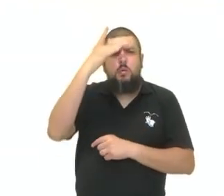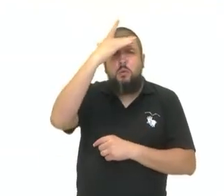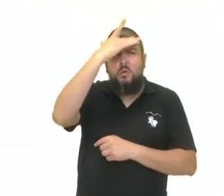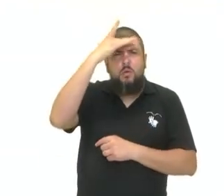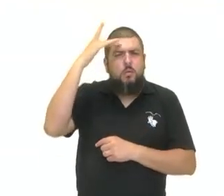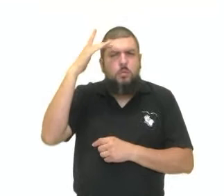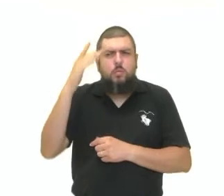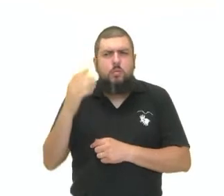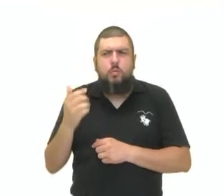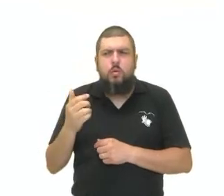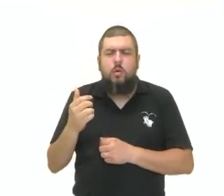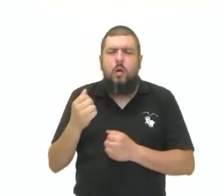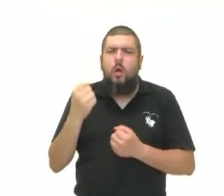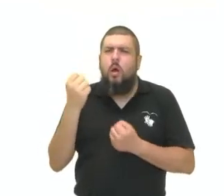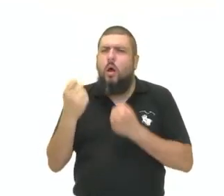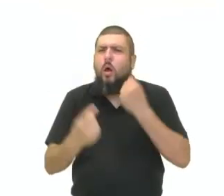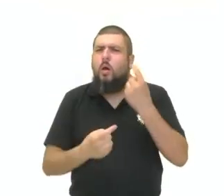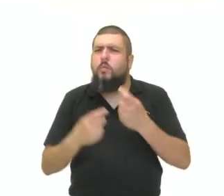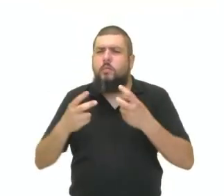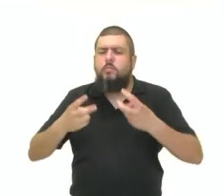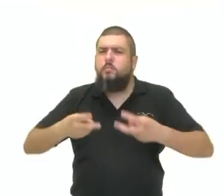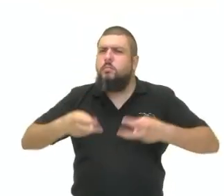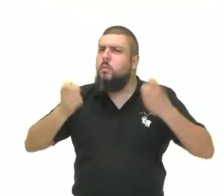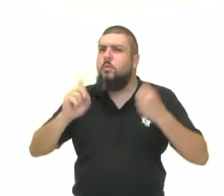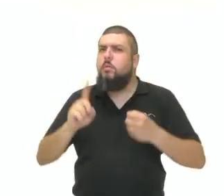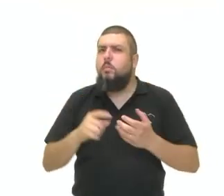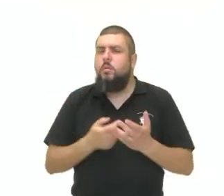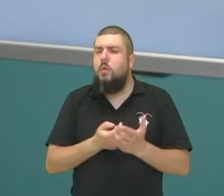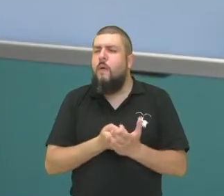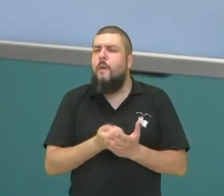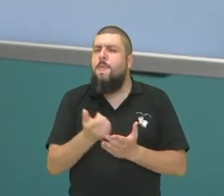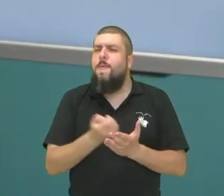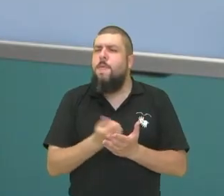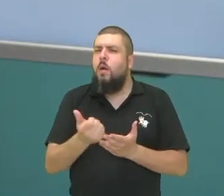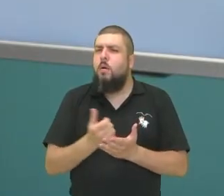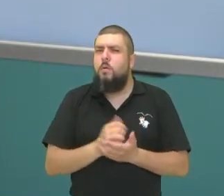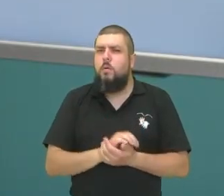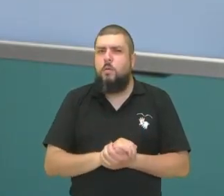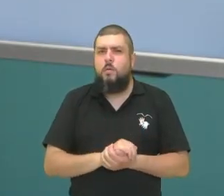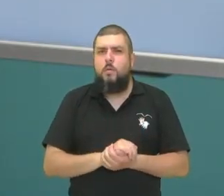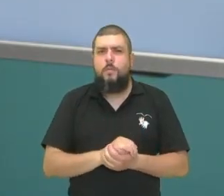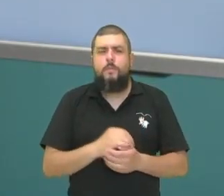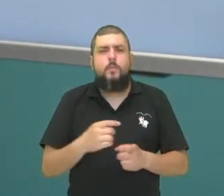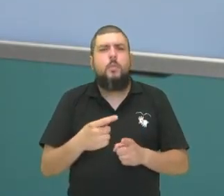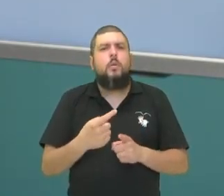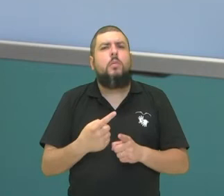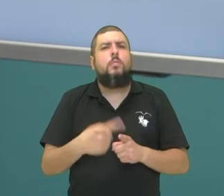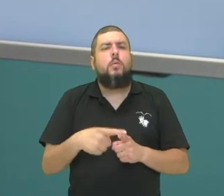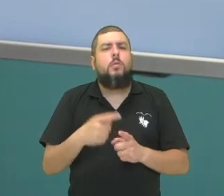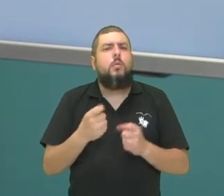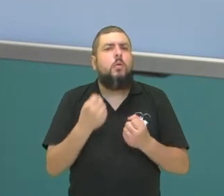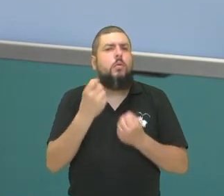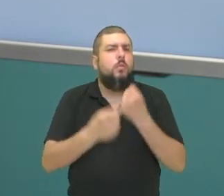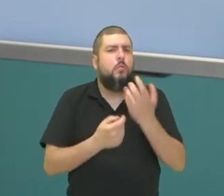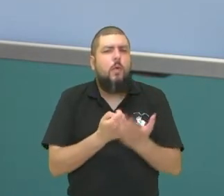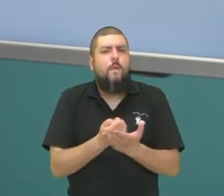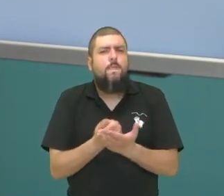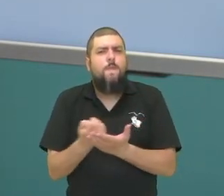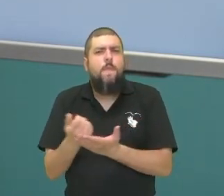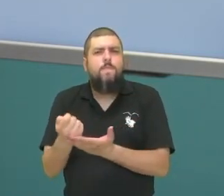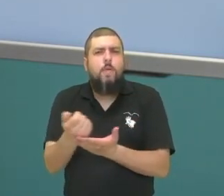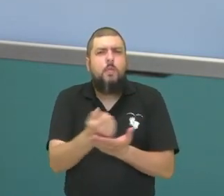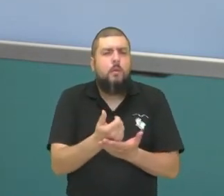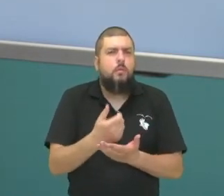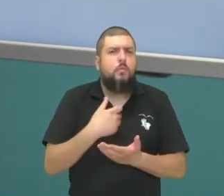algumas vezes, não perceberem uma fake news. E aí? Por que muitas vezes as pessoas não conseguem perceber, não se atentam